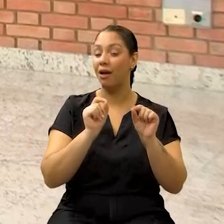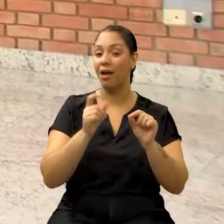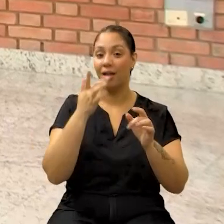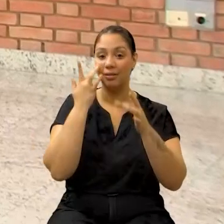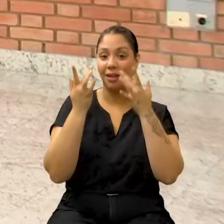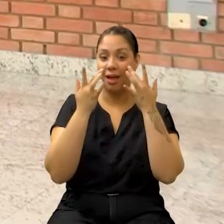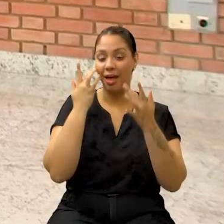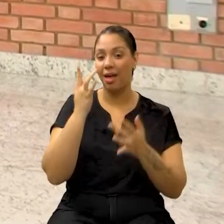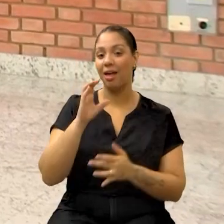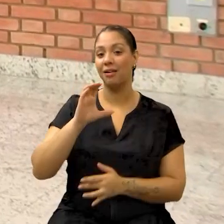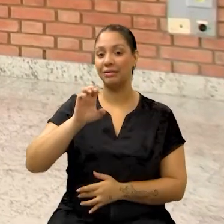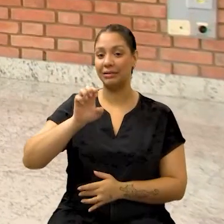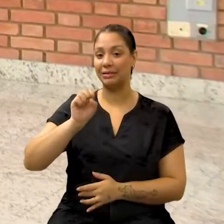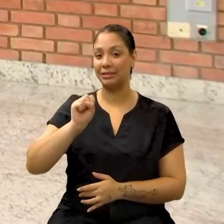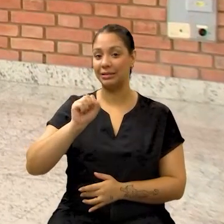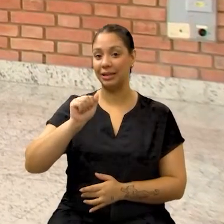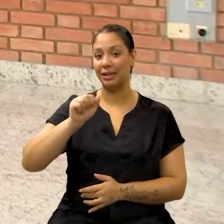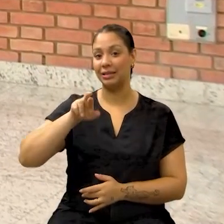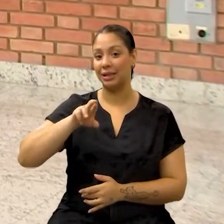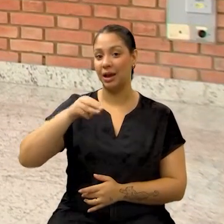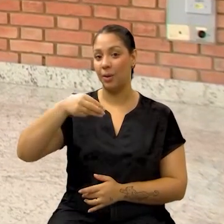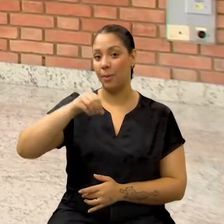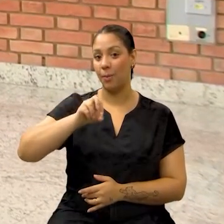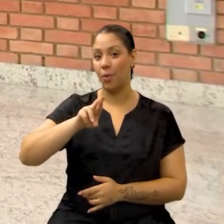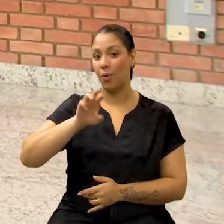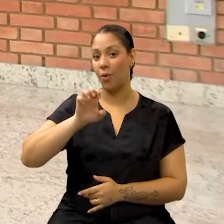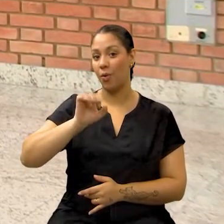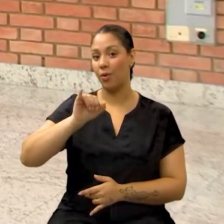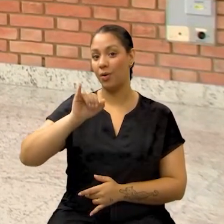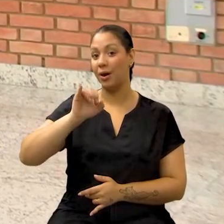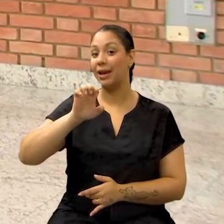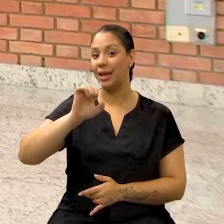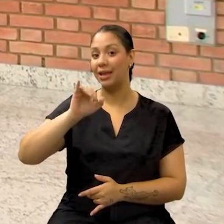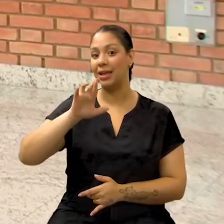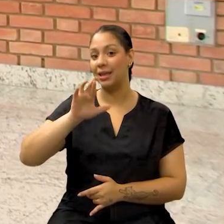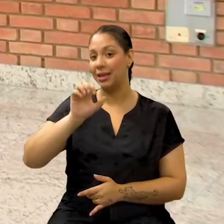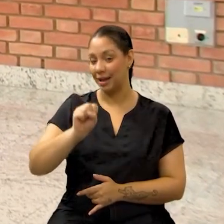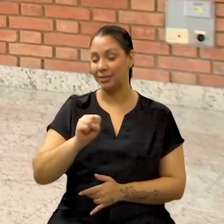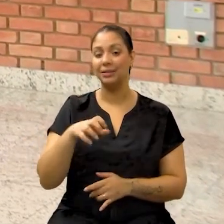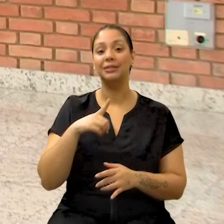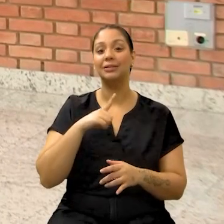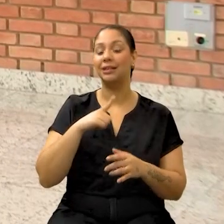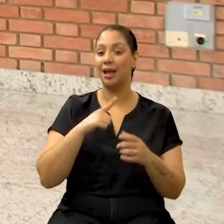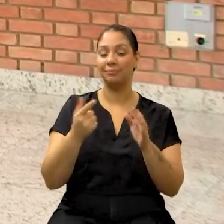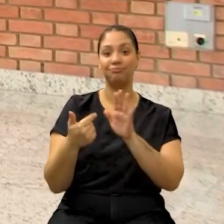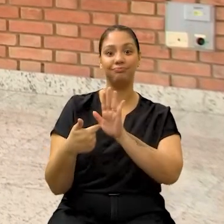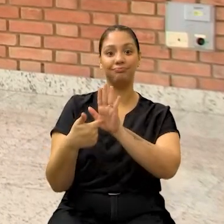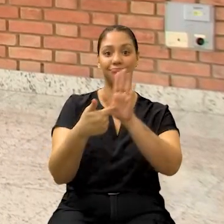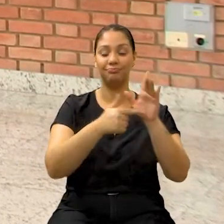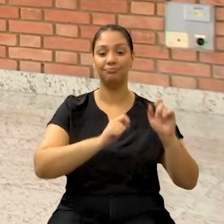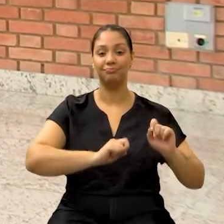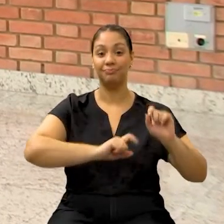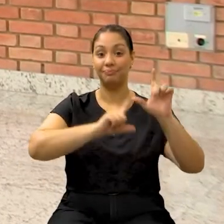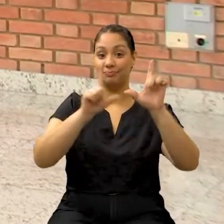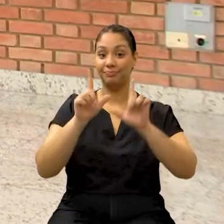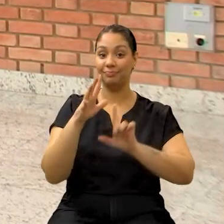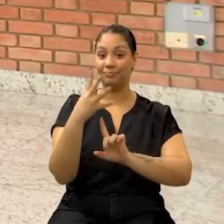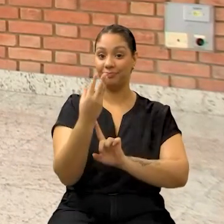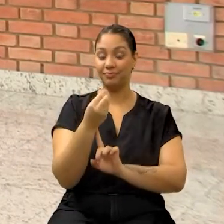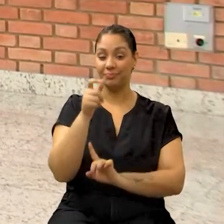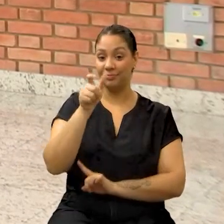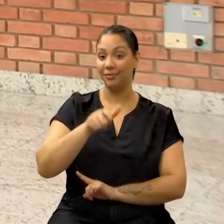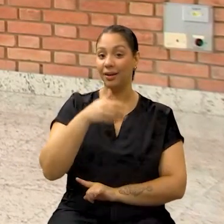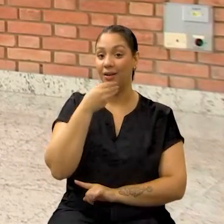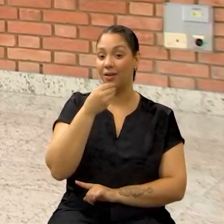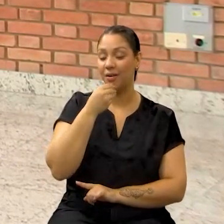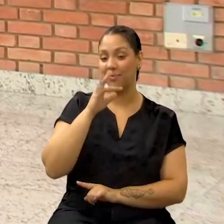estou aqui no Teatro César Moreiras, no hall de entrada, porque está rolando exposição. Exposição do artista